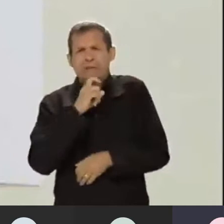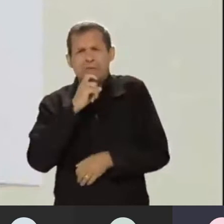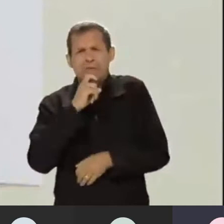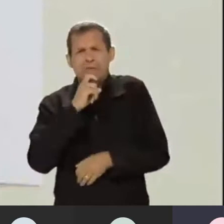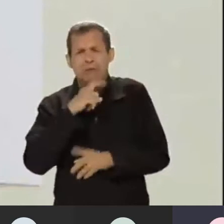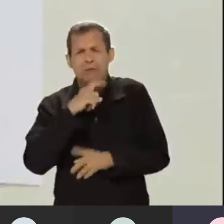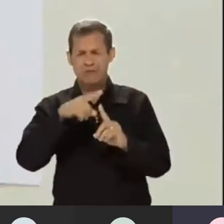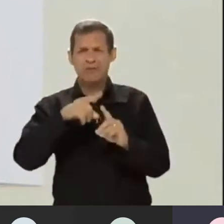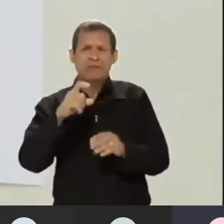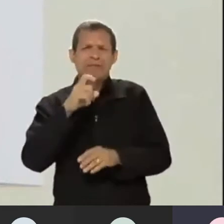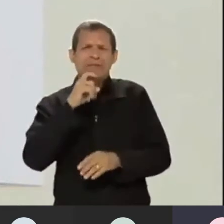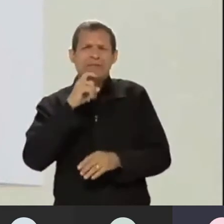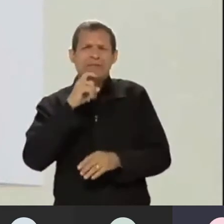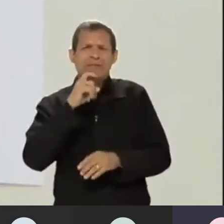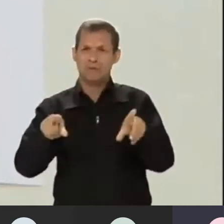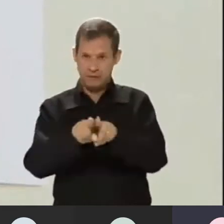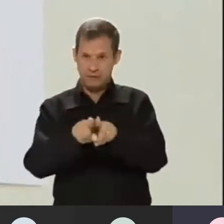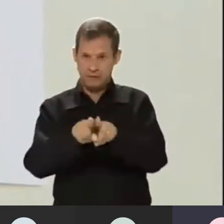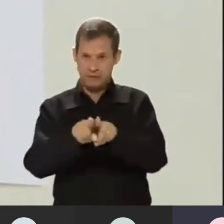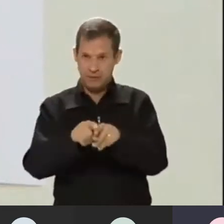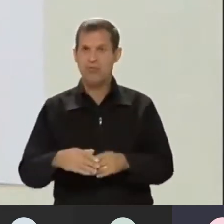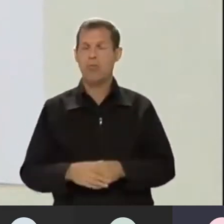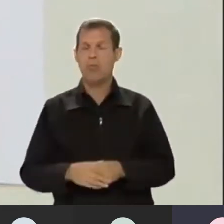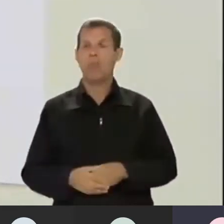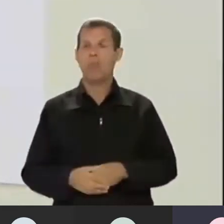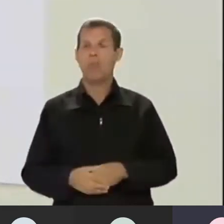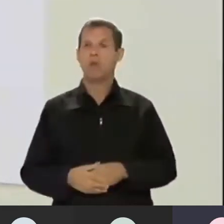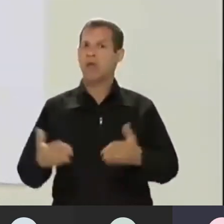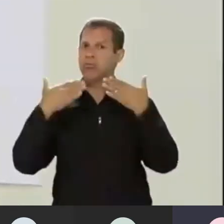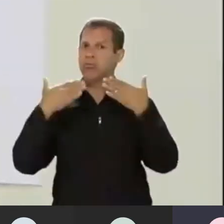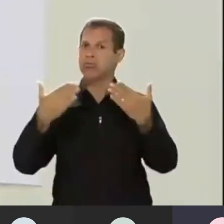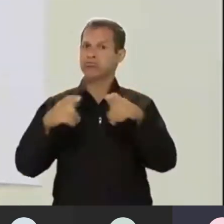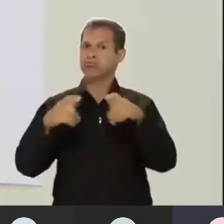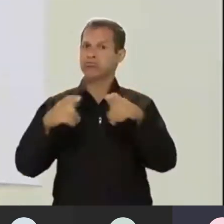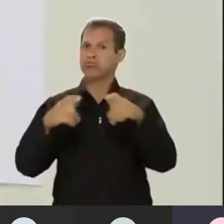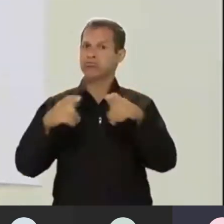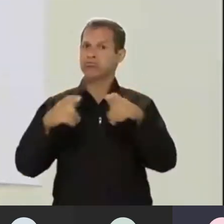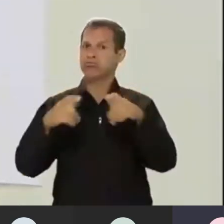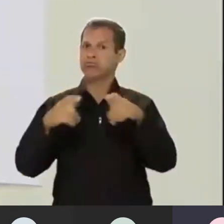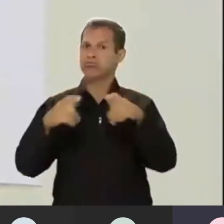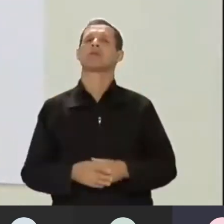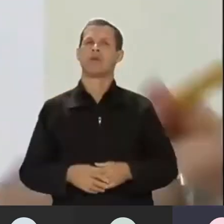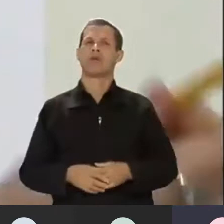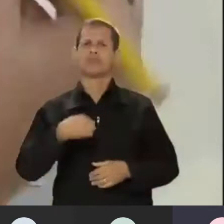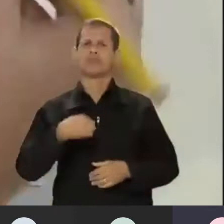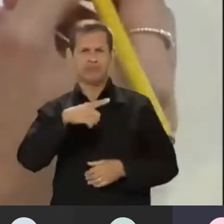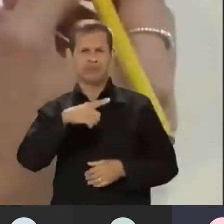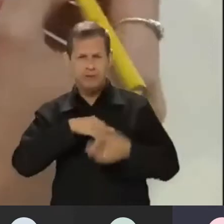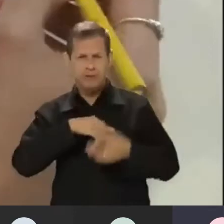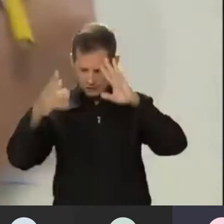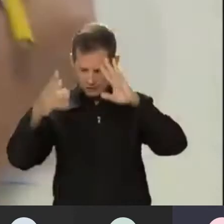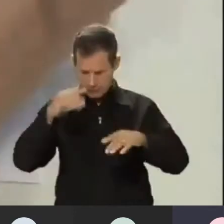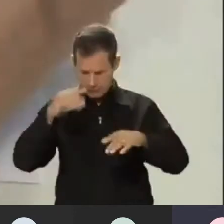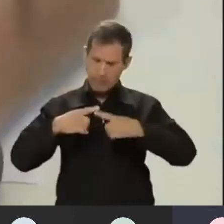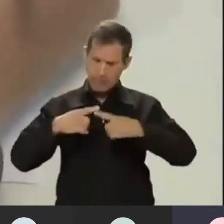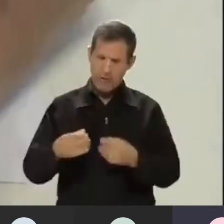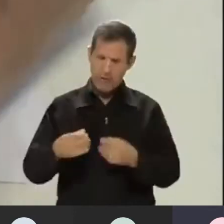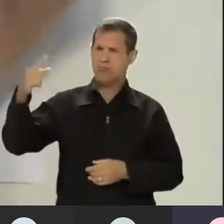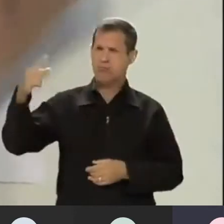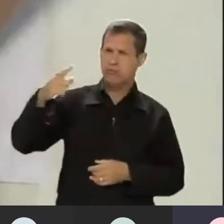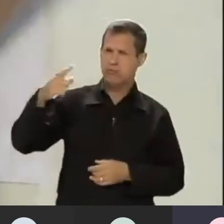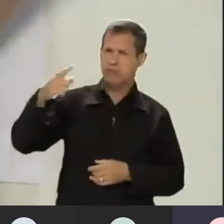local frio, de temperaturas baixas, e eu preciso aquecer esse meu local, tá? Então, como que eu vou fazer? Eu tenho que pensar, né? Então, se o